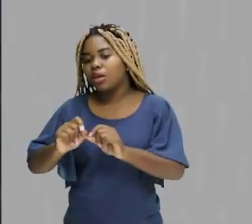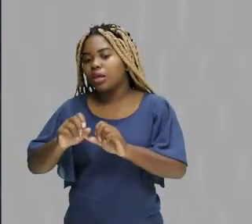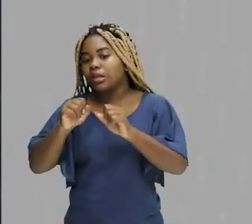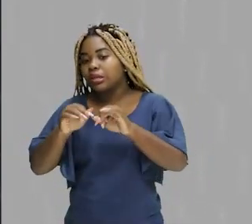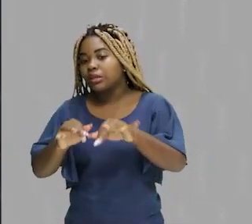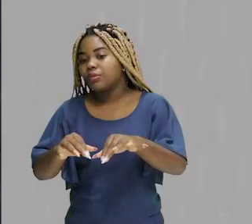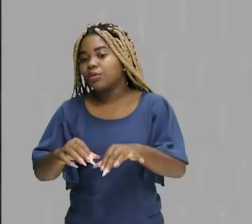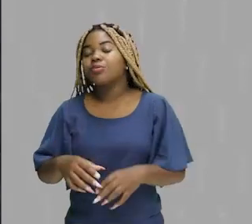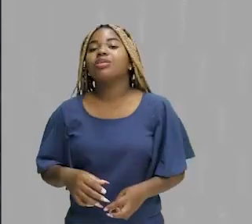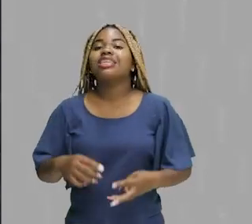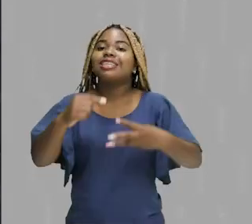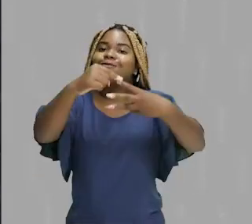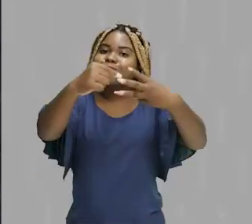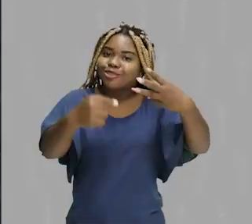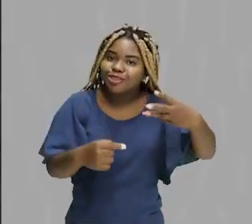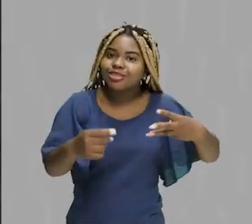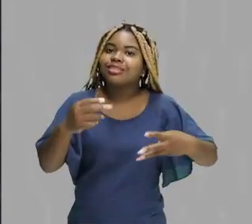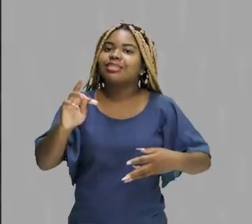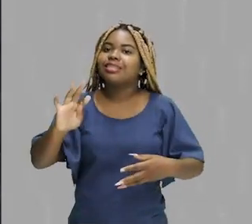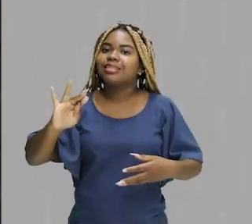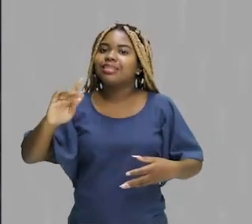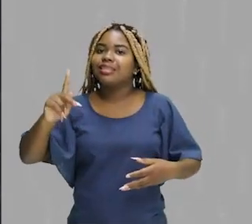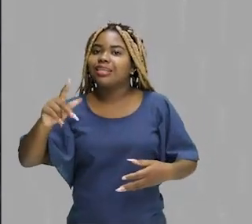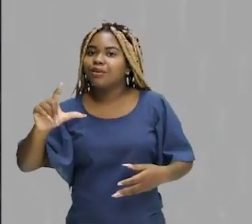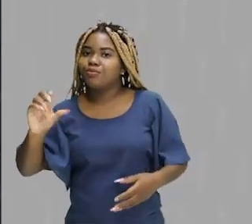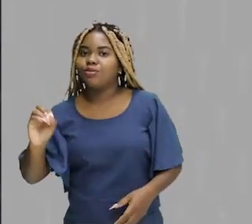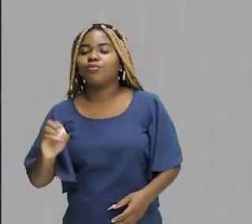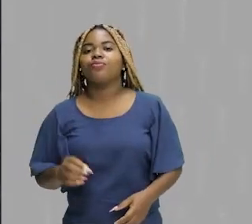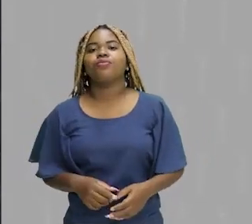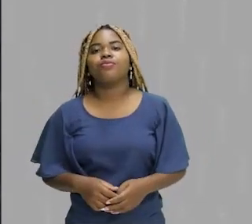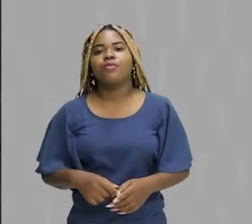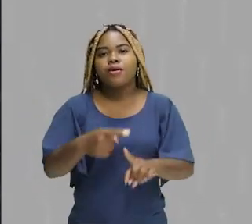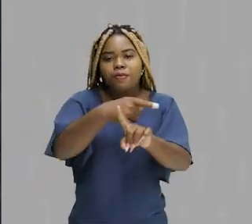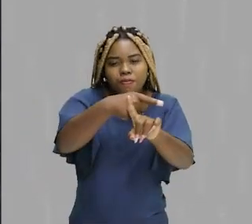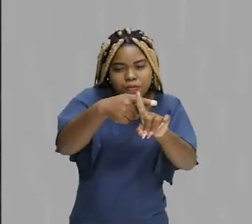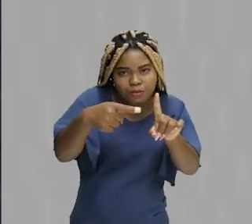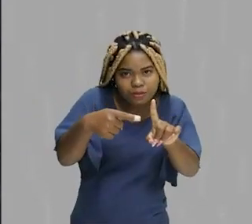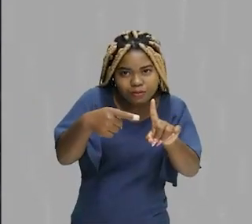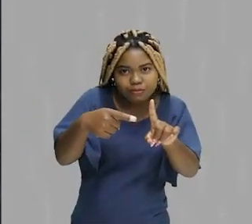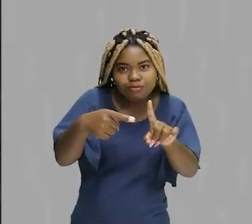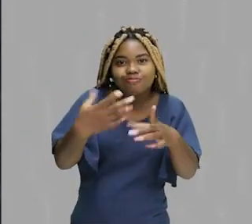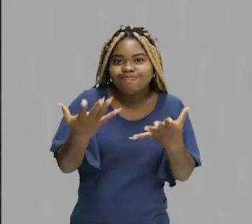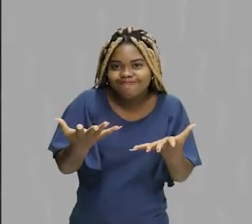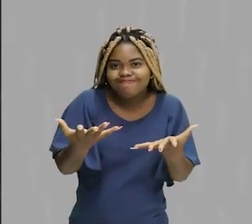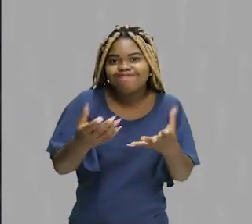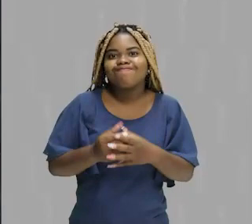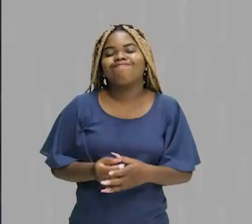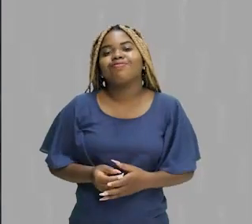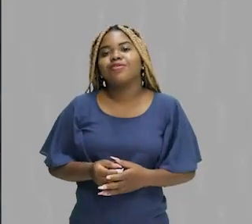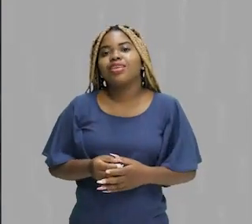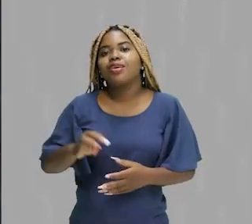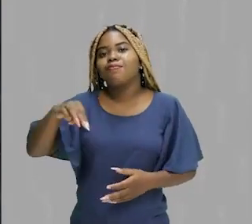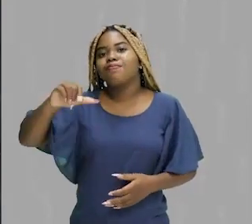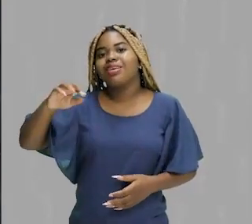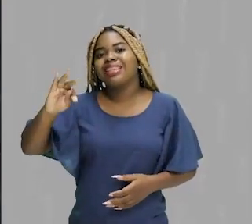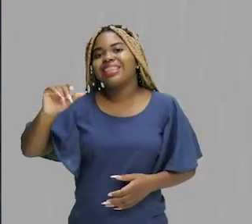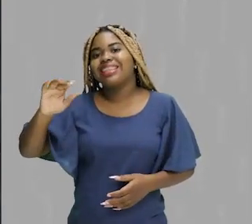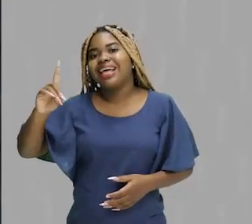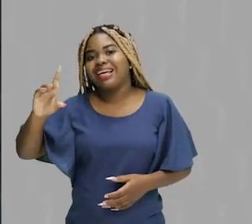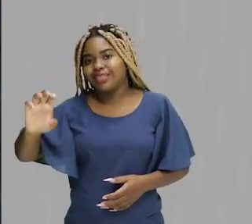do triplo, ok? Meio mol, né? Meio mol, a metade. Então, a metade desse calor,